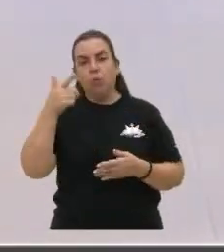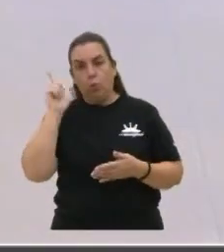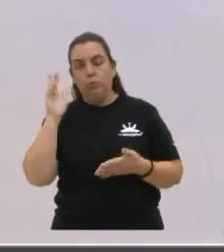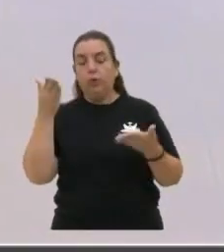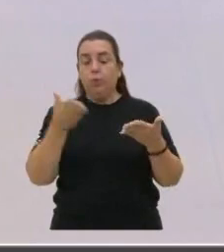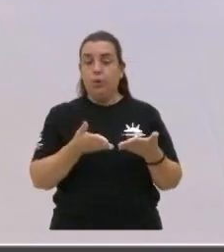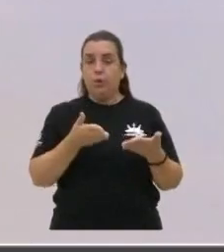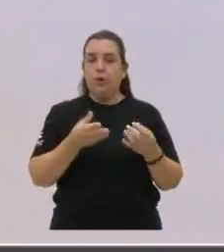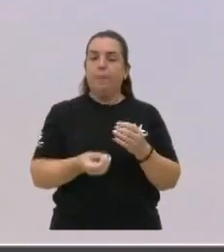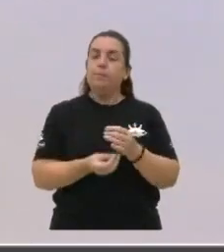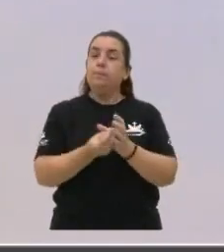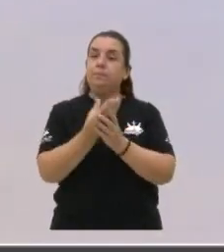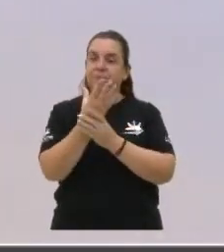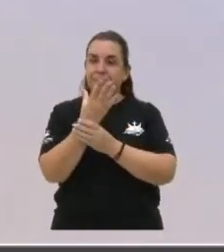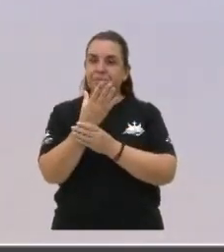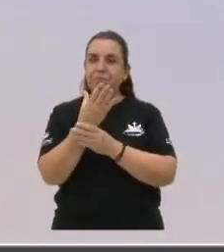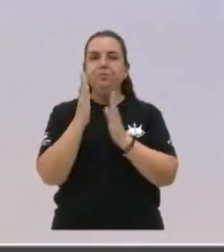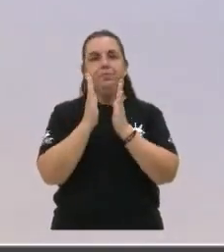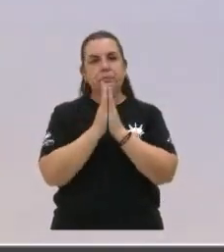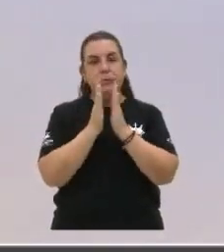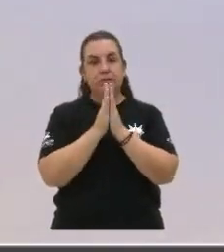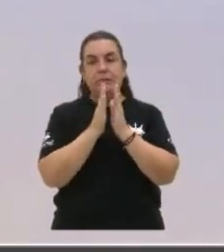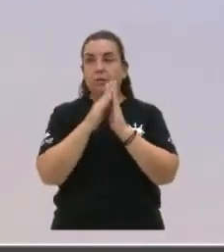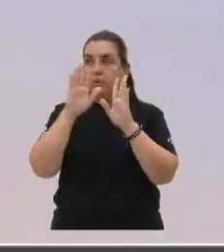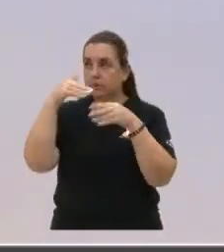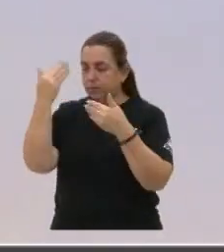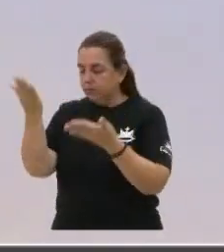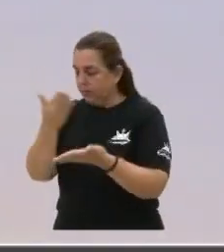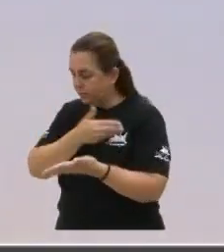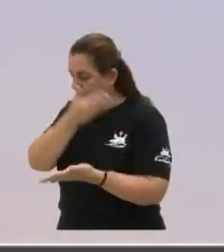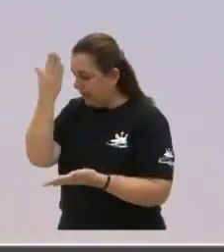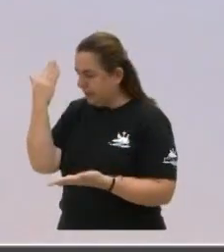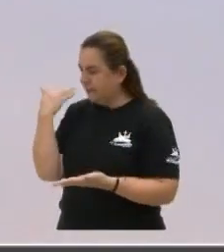que brota a oração da Ave Maria.